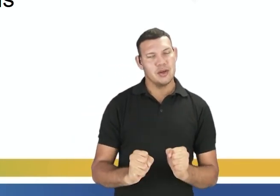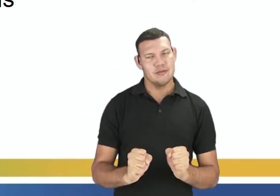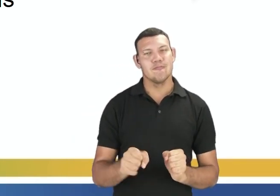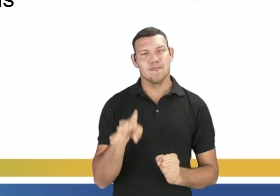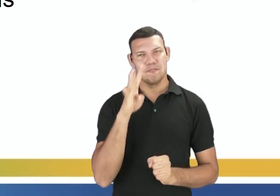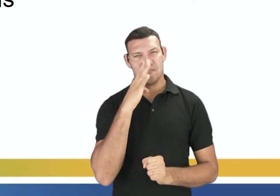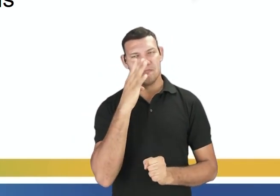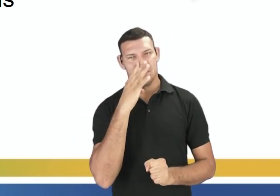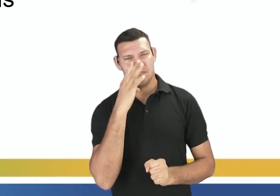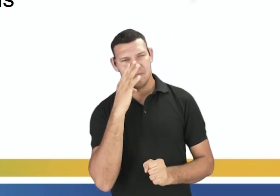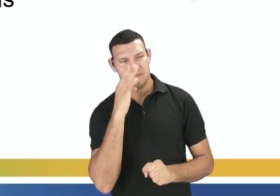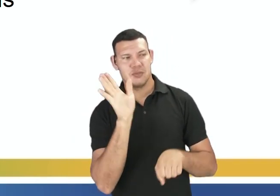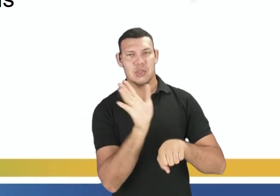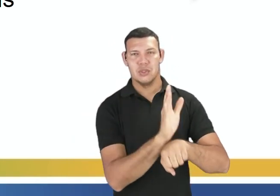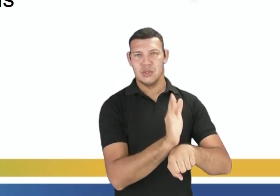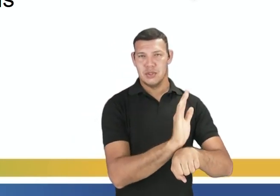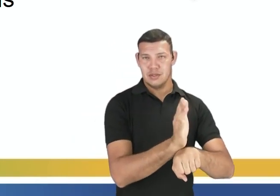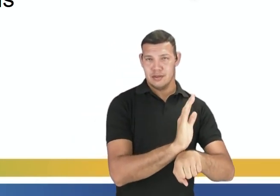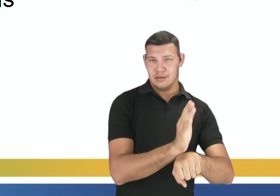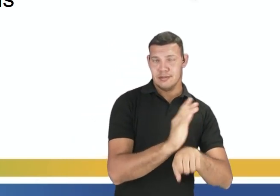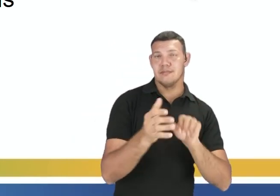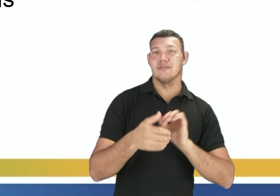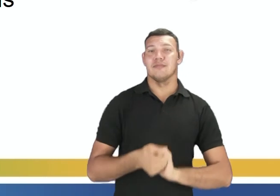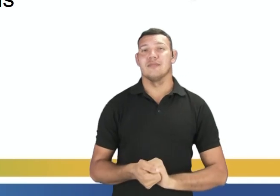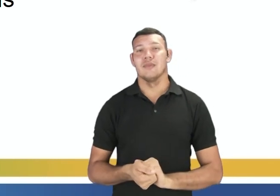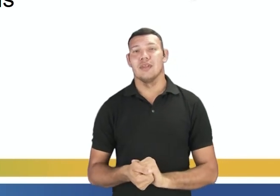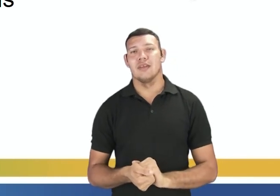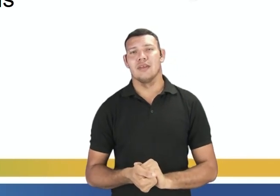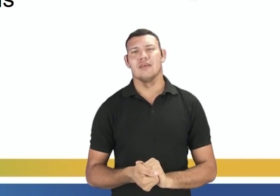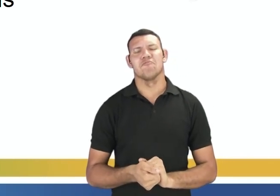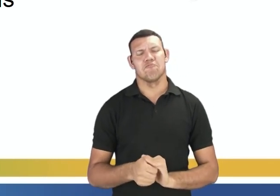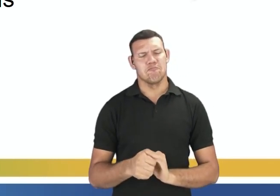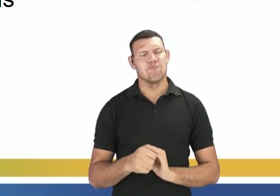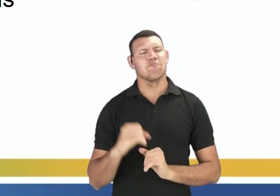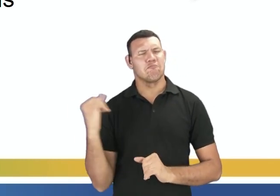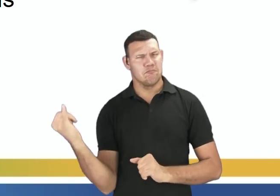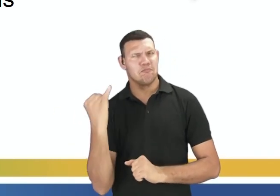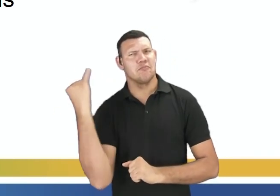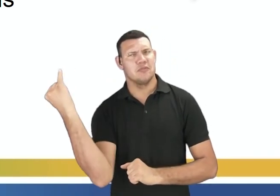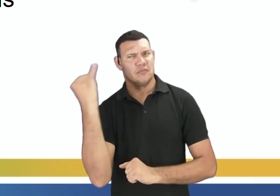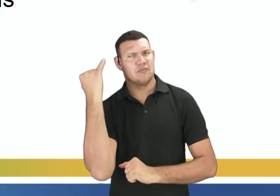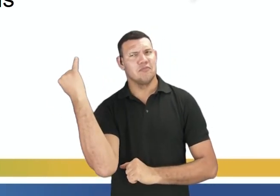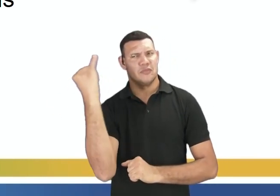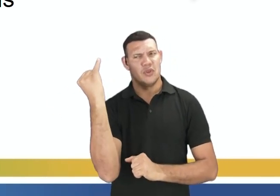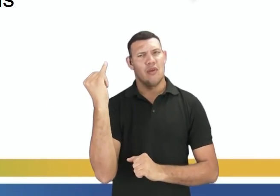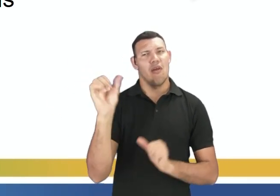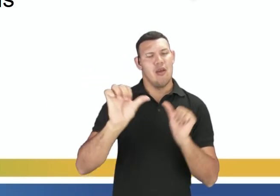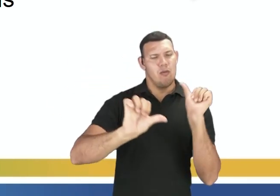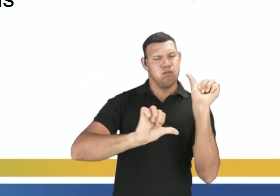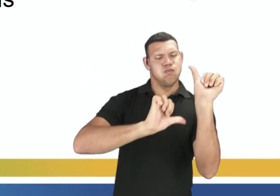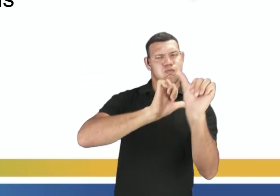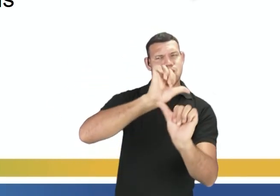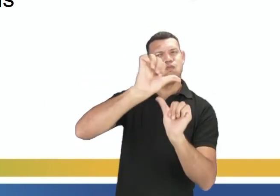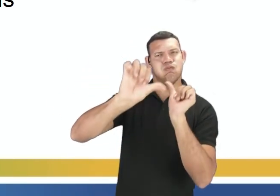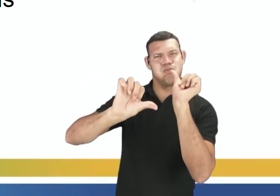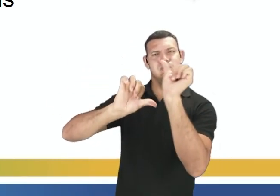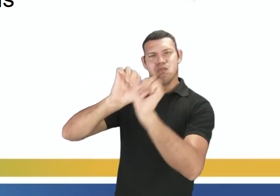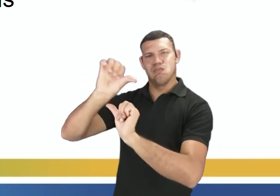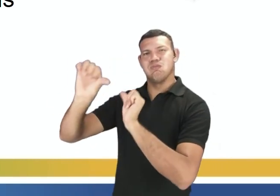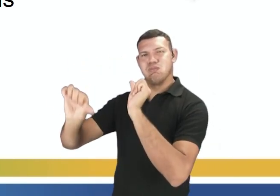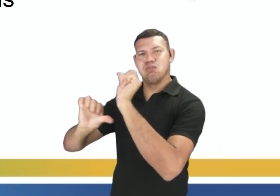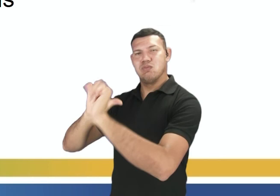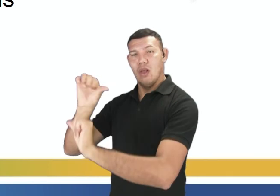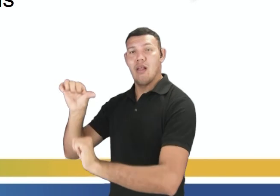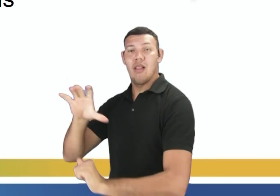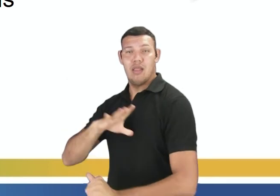em Transformação. Então esse filme é muito interessante, que vai falar de uma cidade que sendo transformada ou sendo modificada com o passar